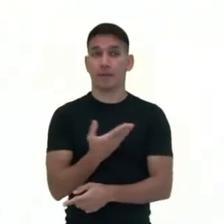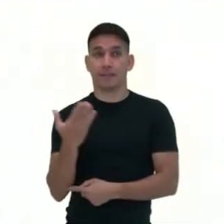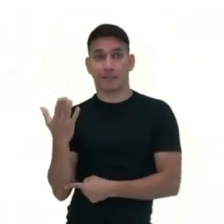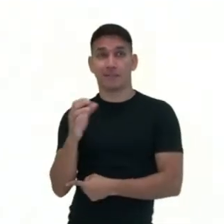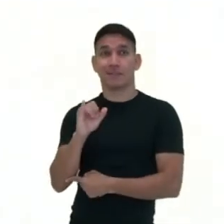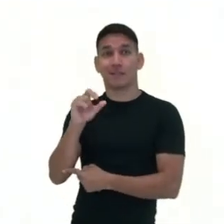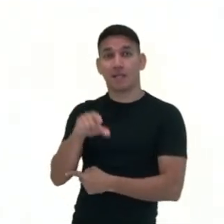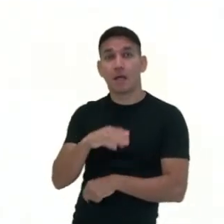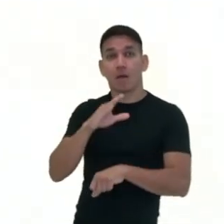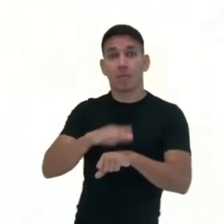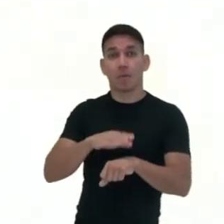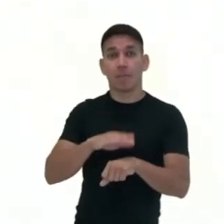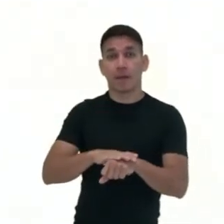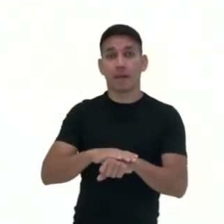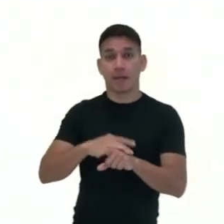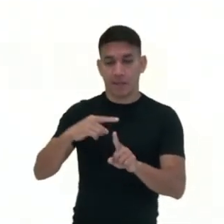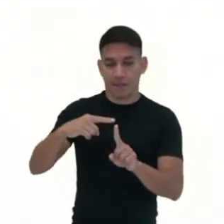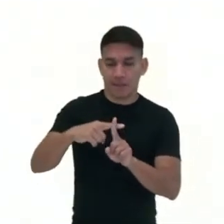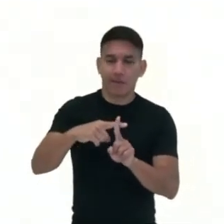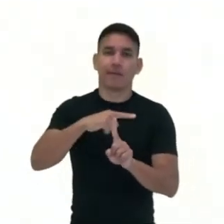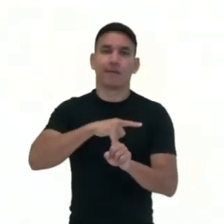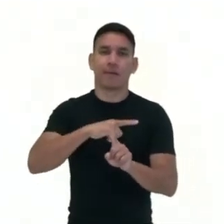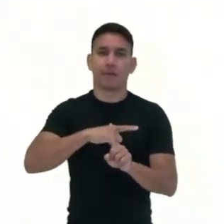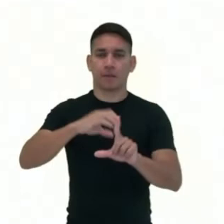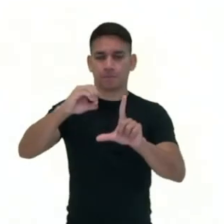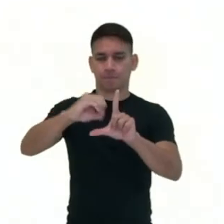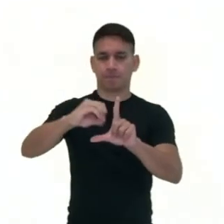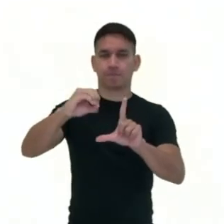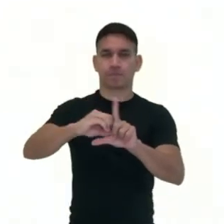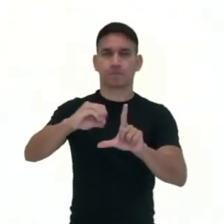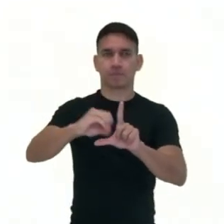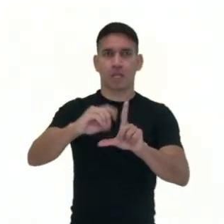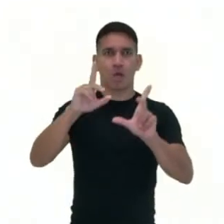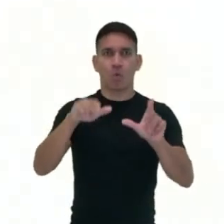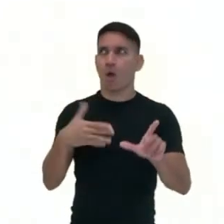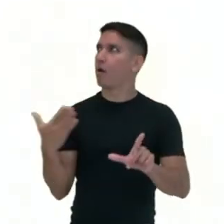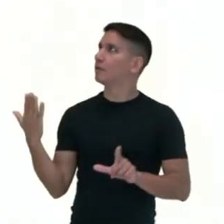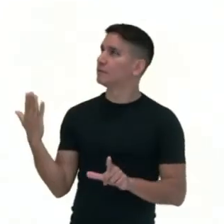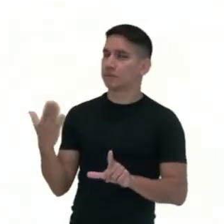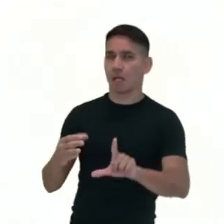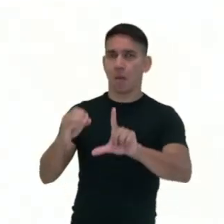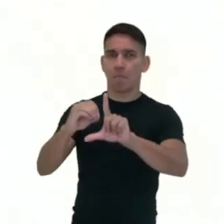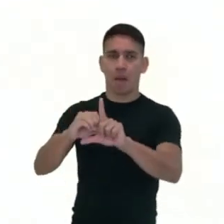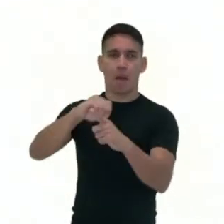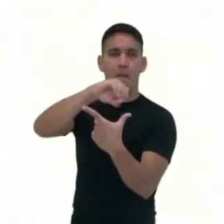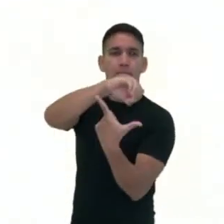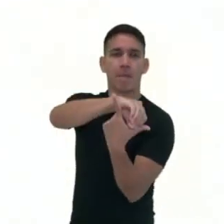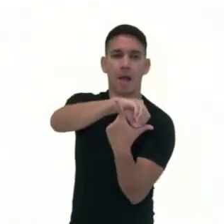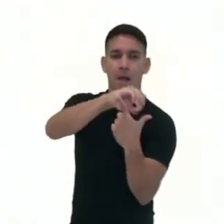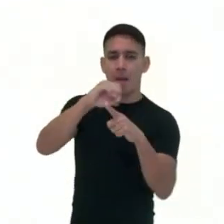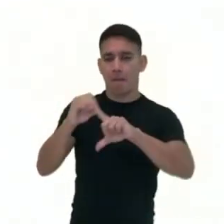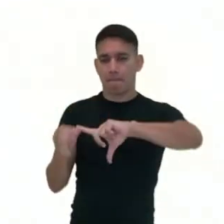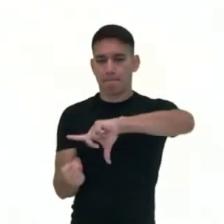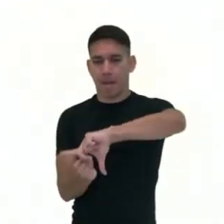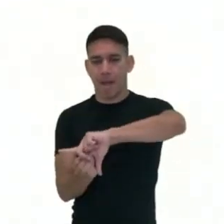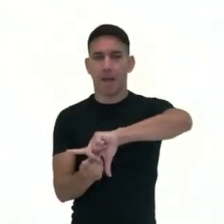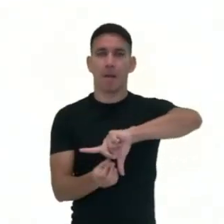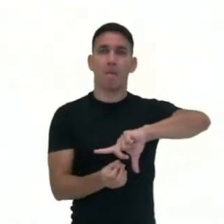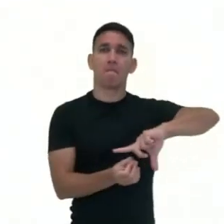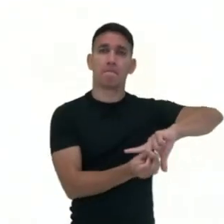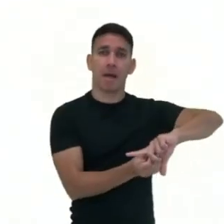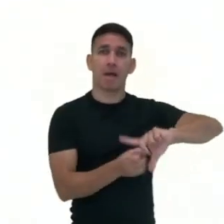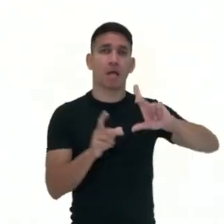perpendiculares quando elas se cruzam formando ângulos retos, igualzinho tá ali, que são ângulos de 90 graus, tá? Então, as retas